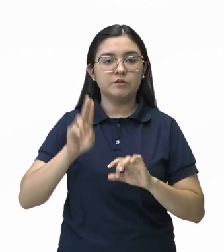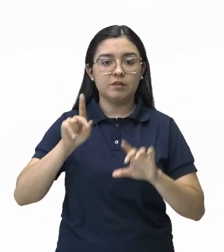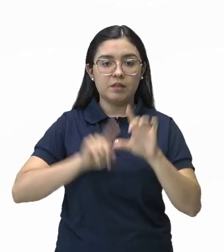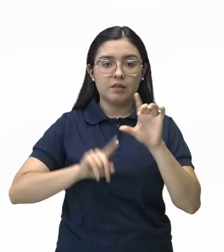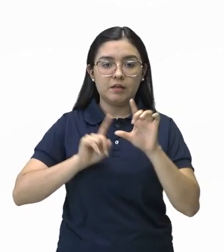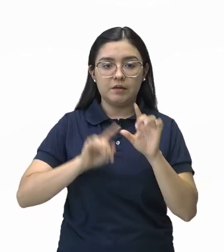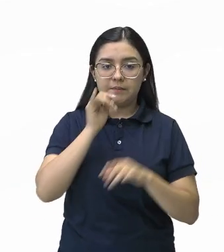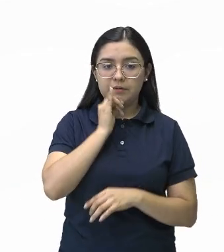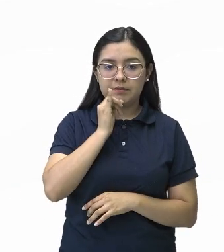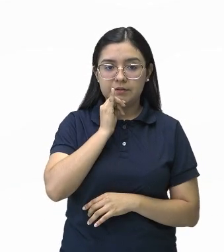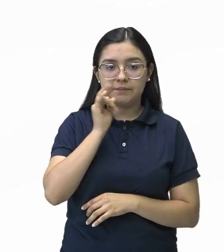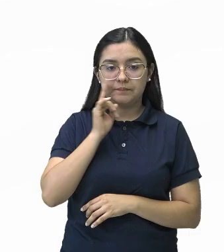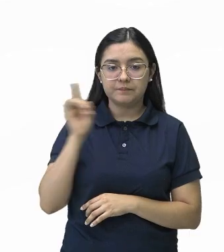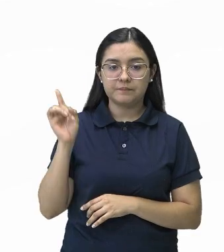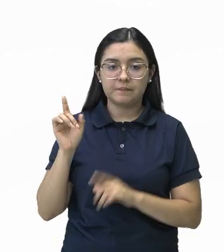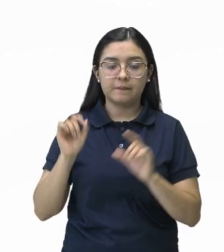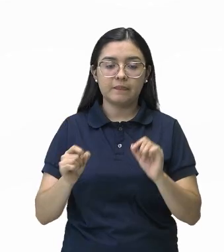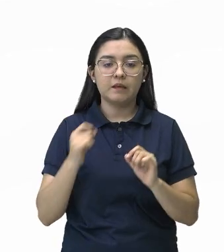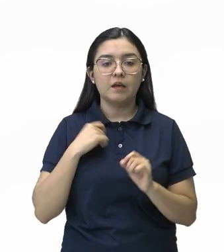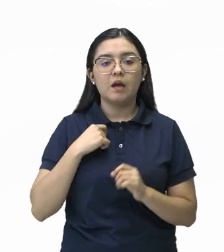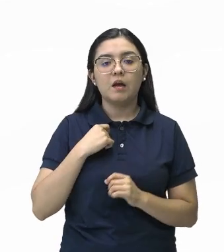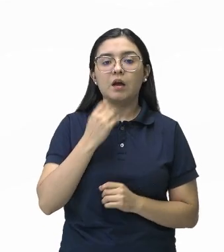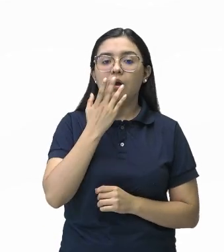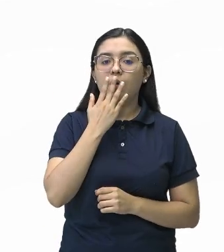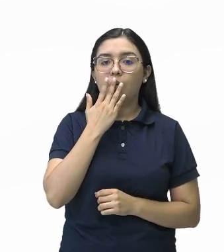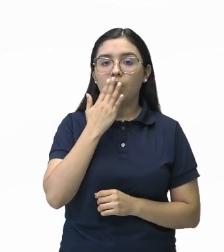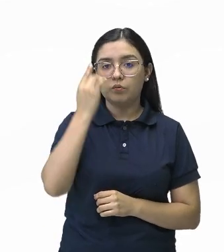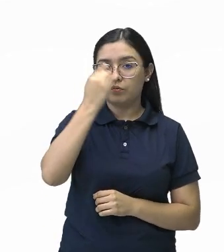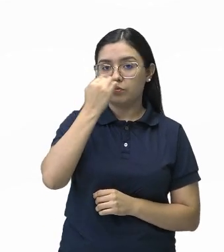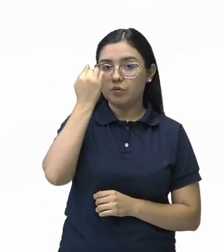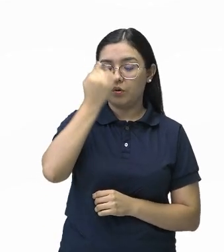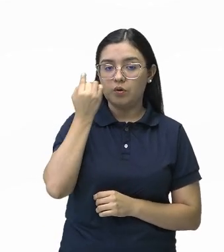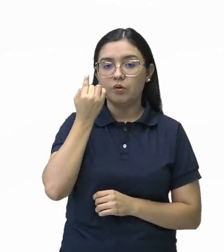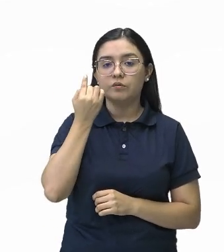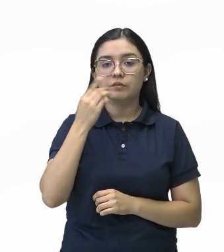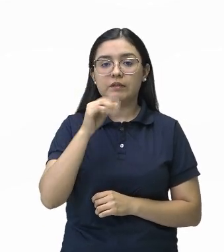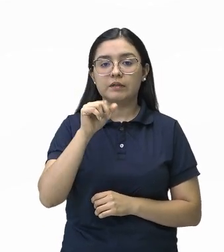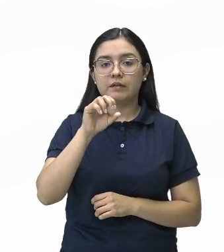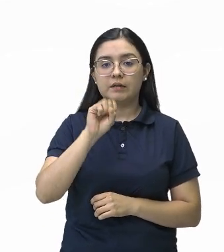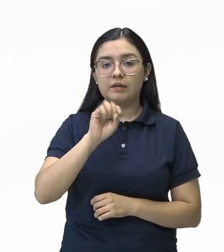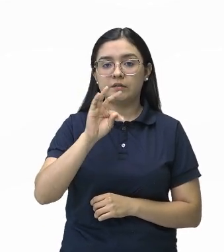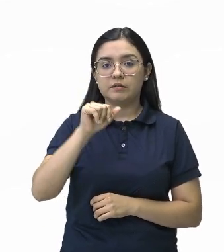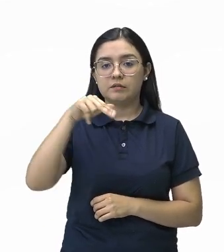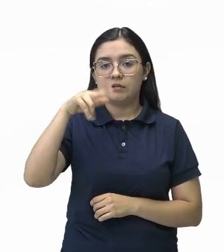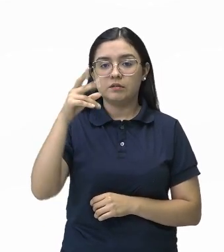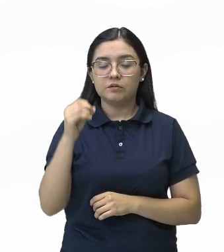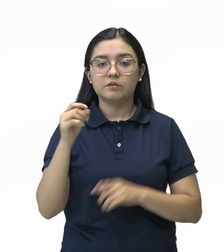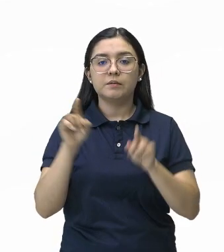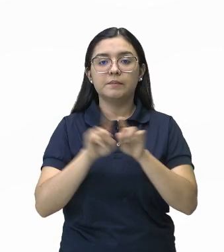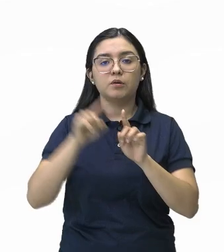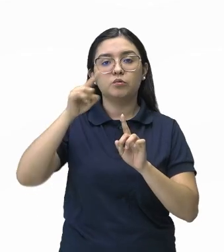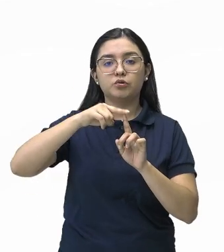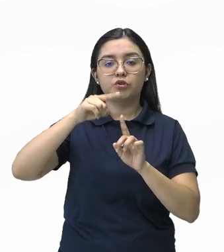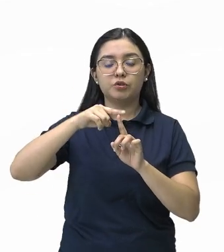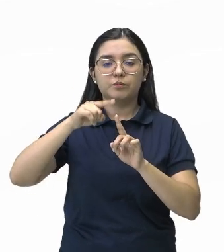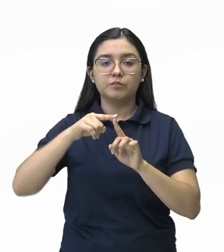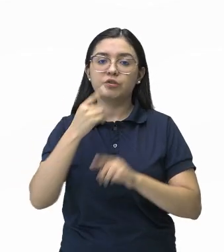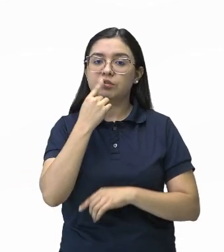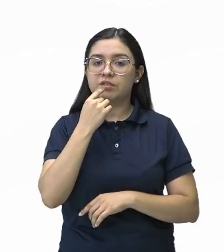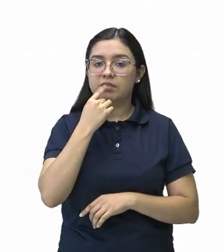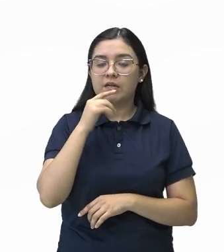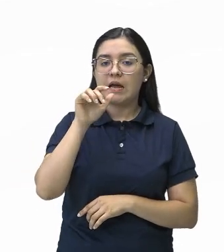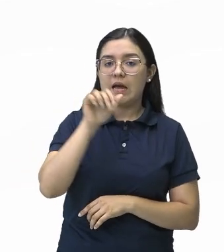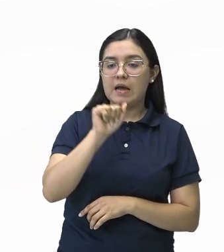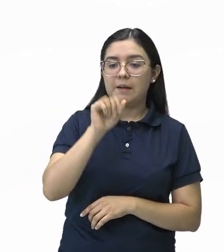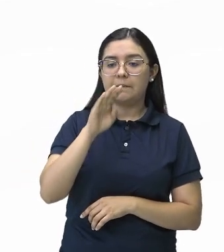Por exemplo, a cor dos olhos, né, olhos castanhos, o tipo de sangue, né, que é o tipo de sangue A, B